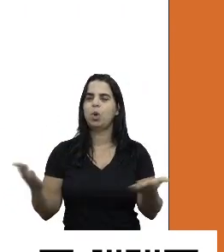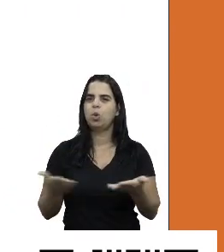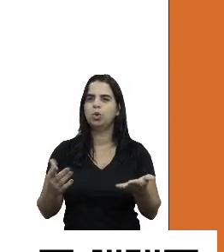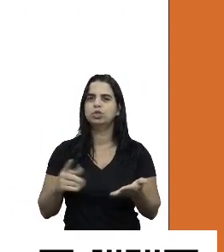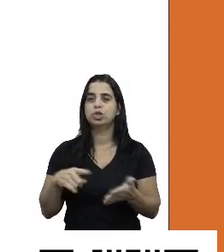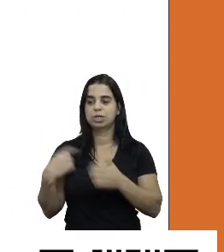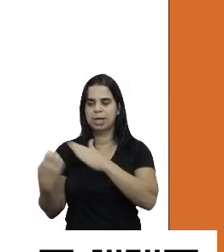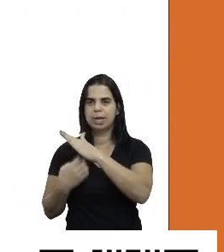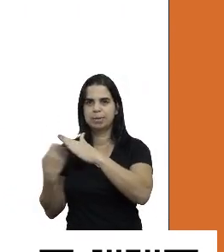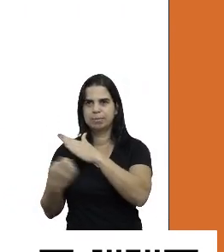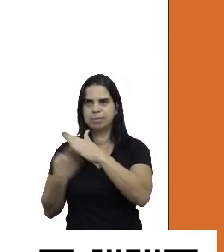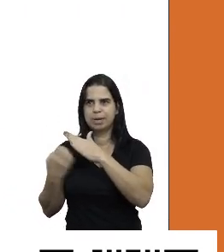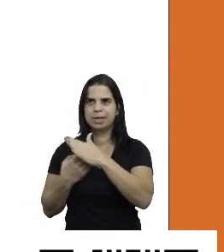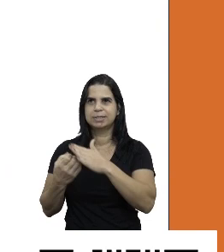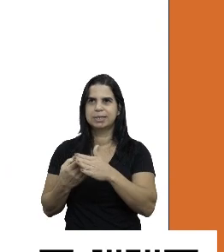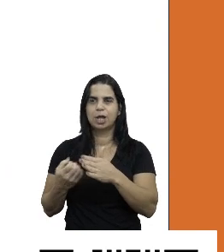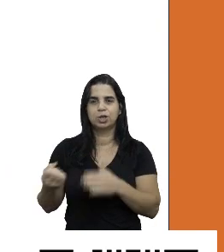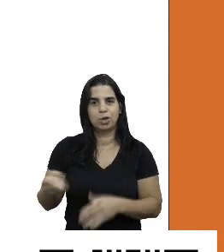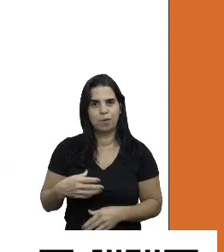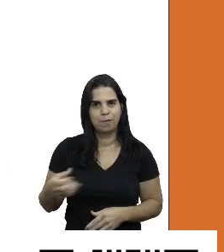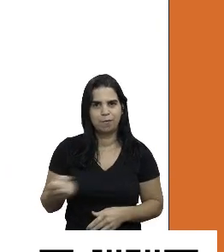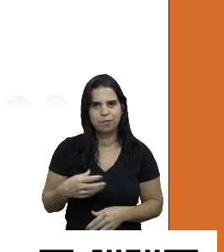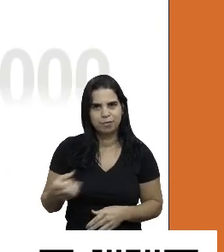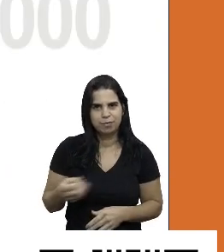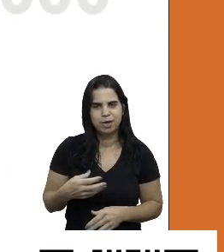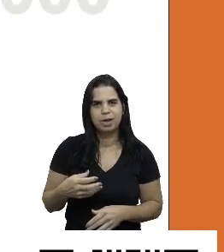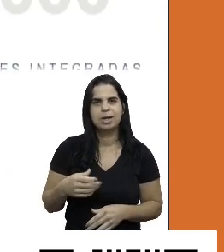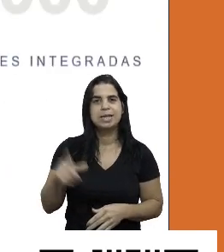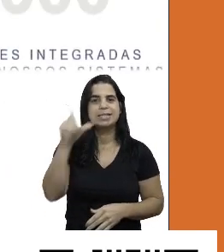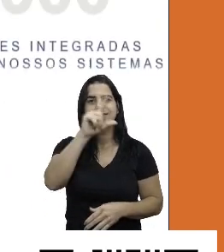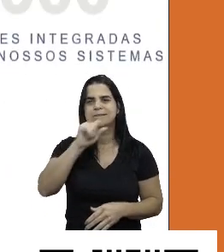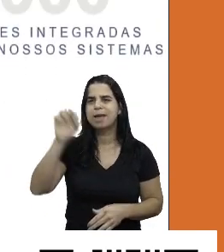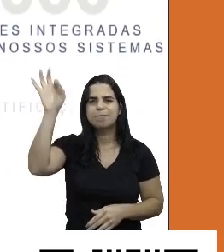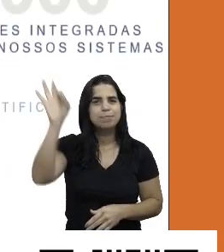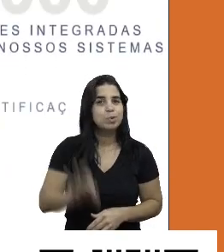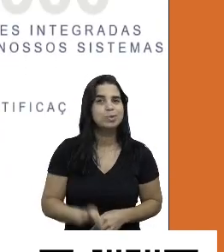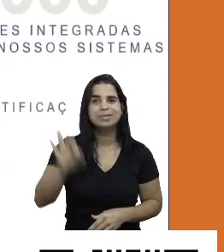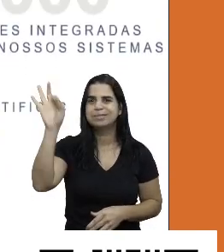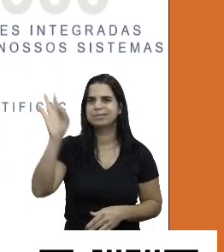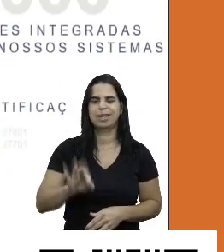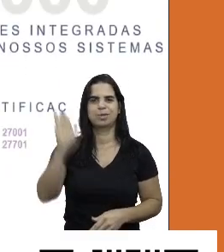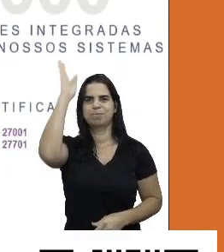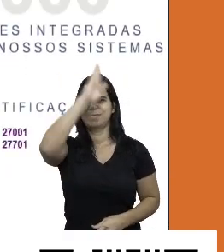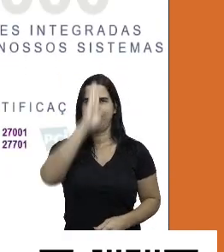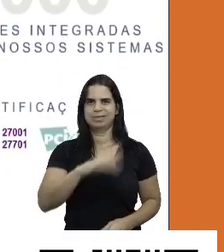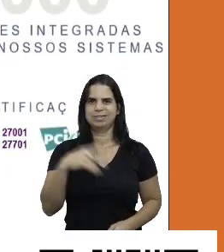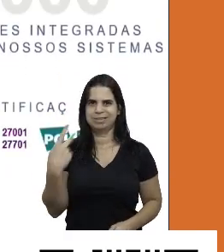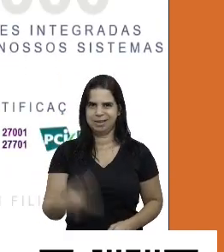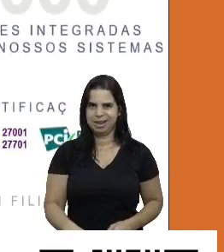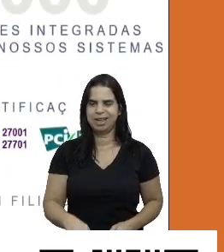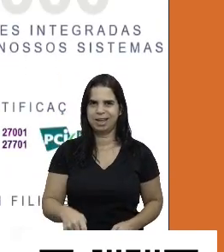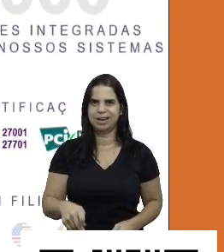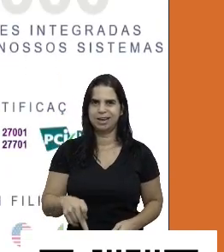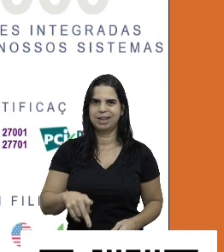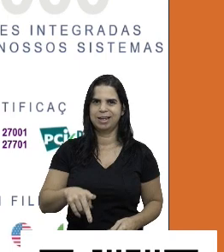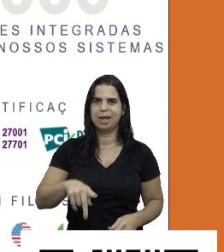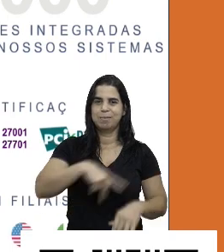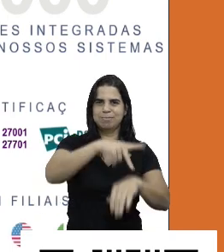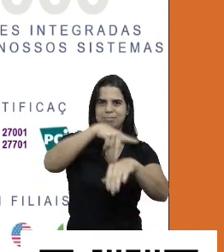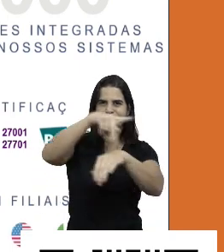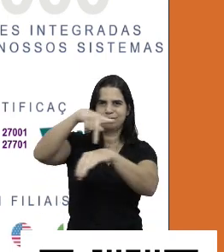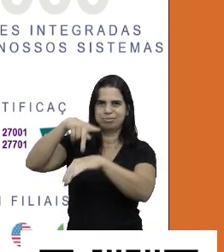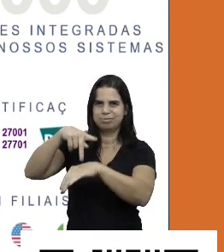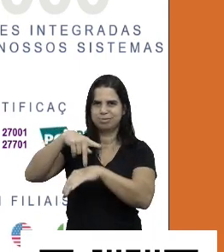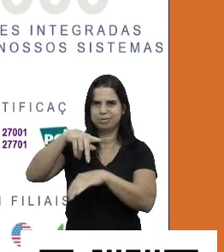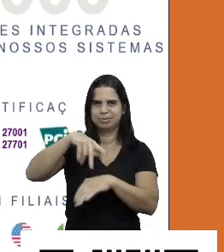uma empresa recém-stada em nazdak listamos aí Empresa 100% Brasileira multinacional hoje com